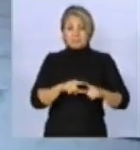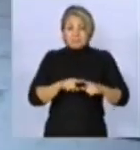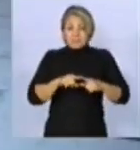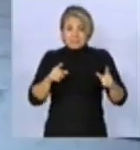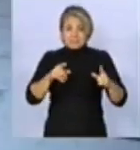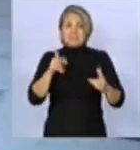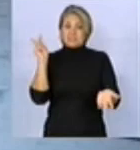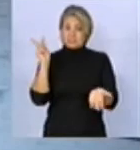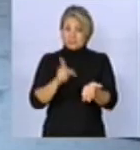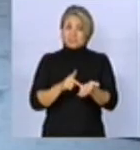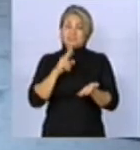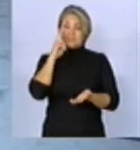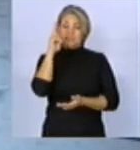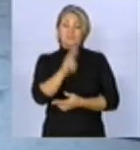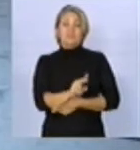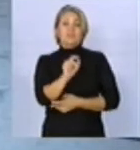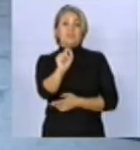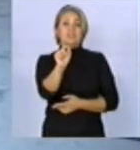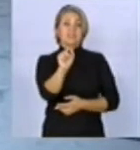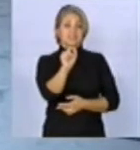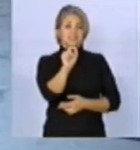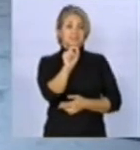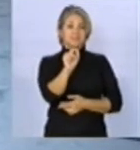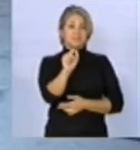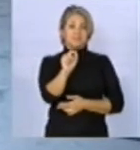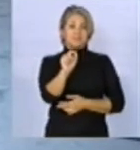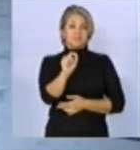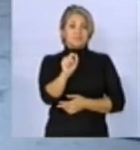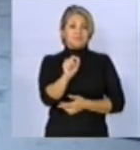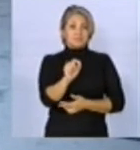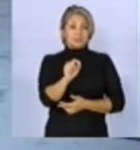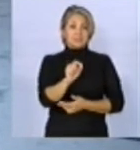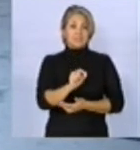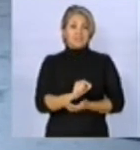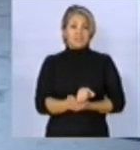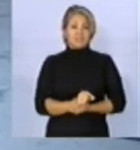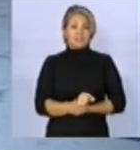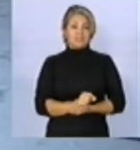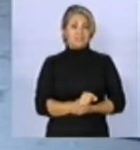for o seu dissolver o seguinte a gente